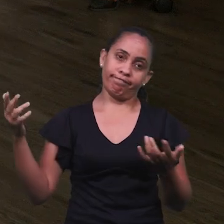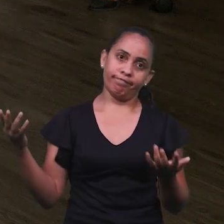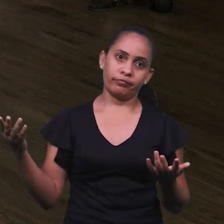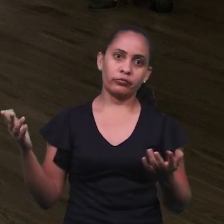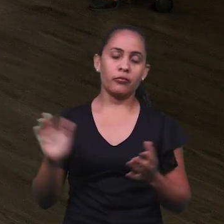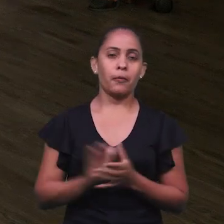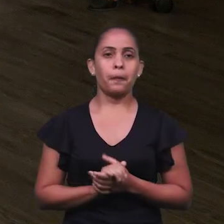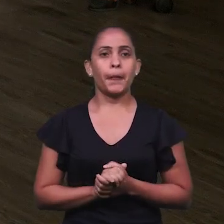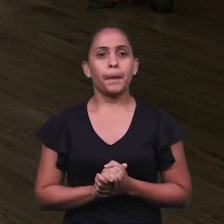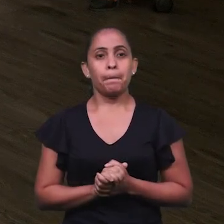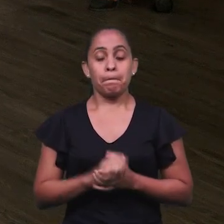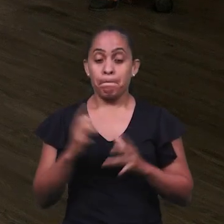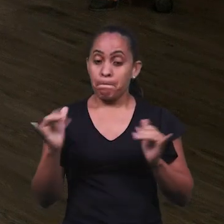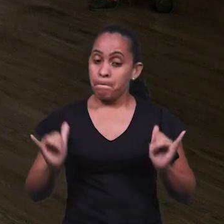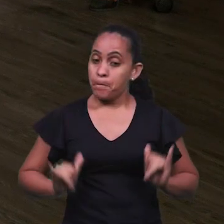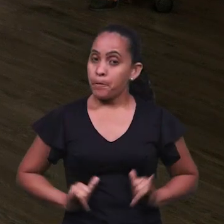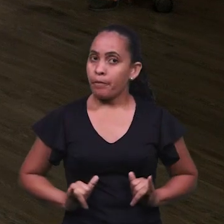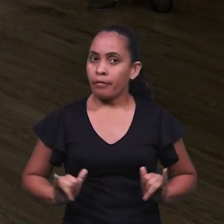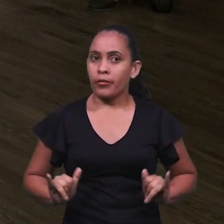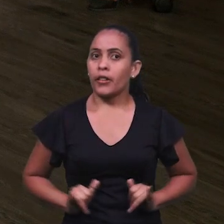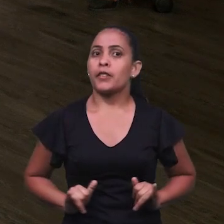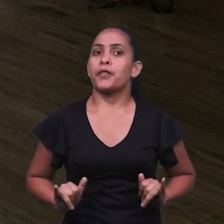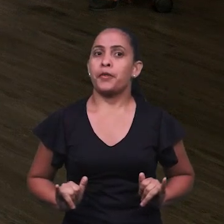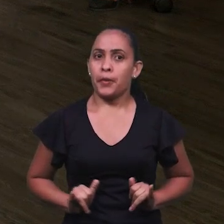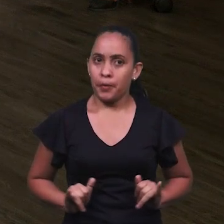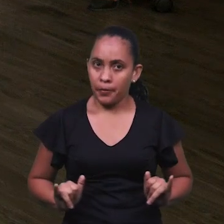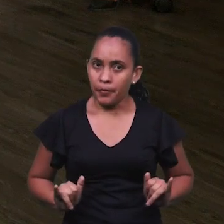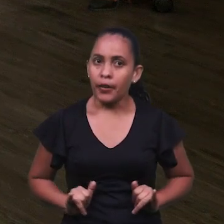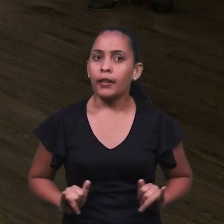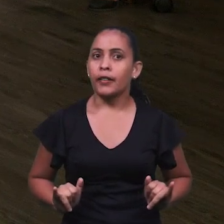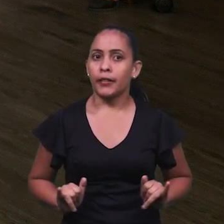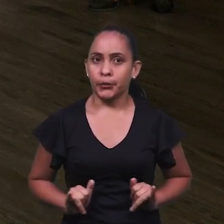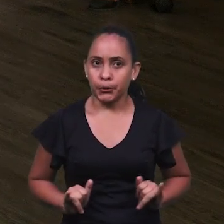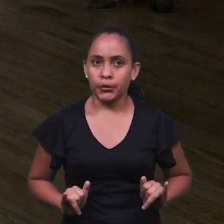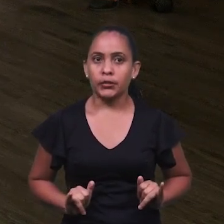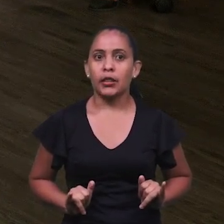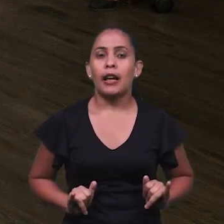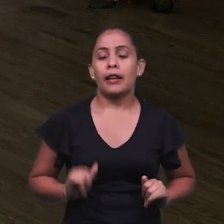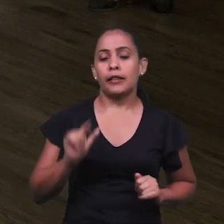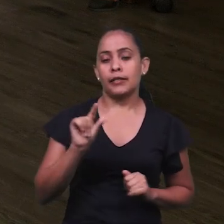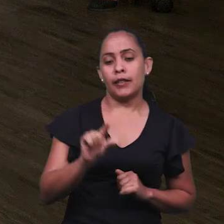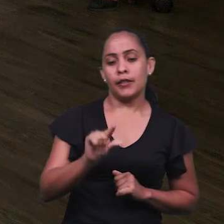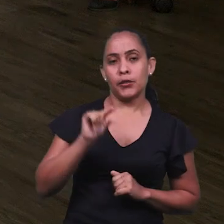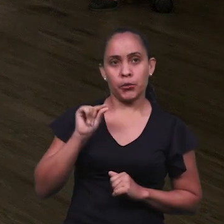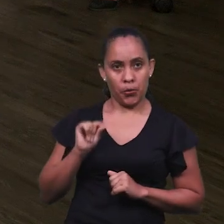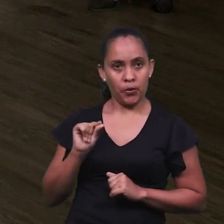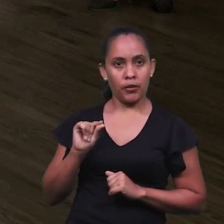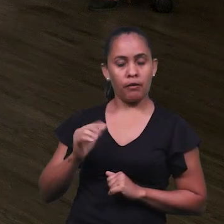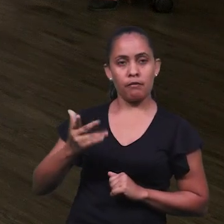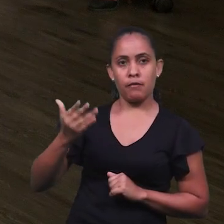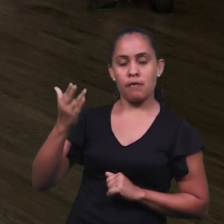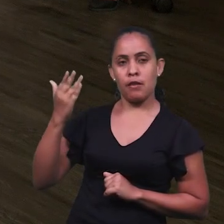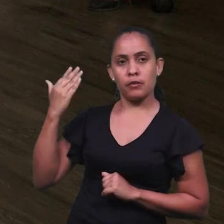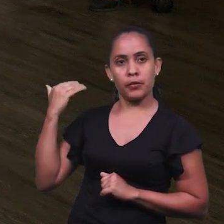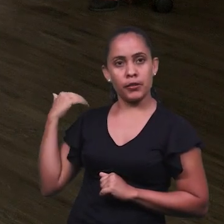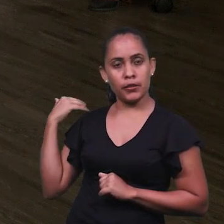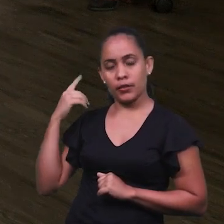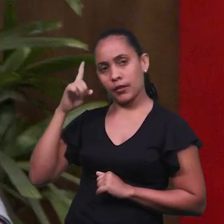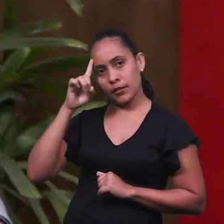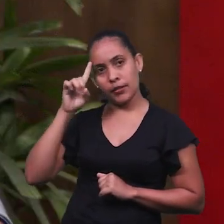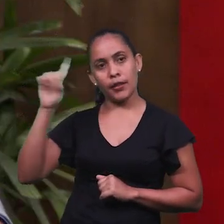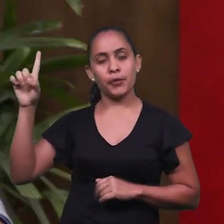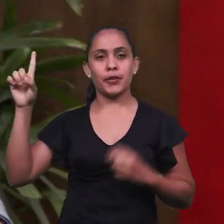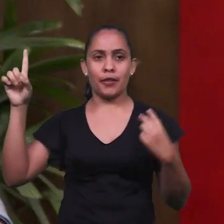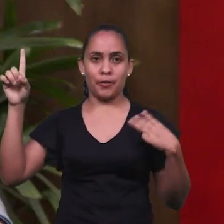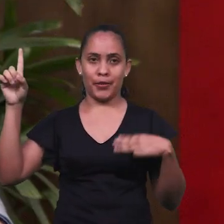Ainda que o sofrimento ele seja uma consequência da escolha do homem, Deus é um